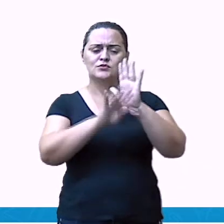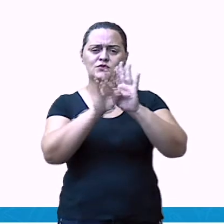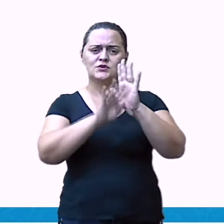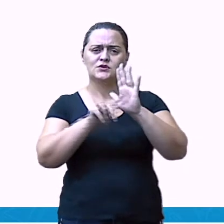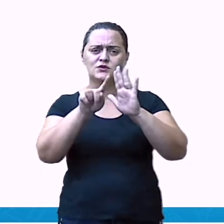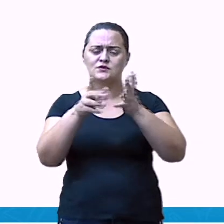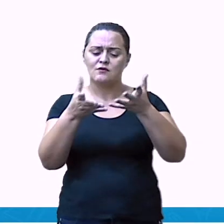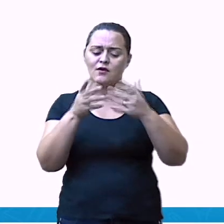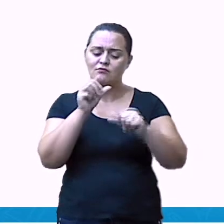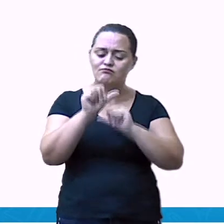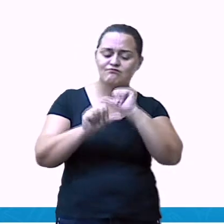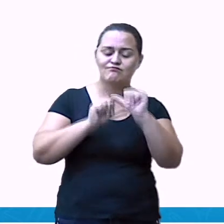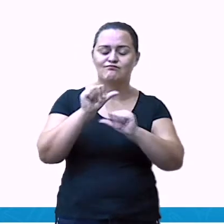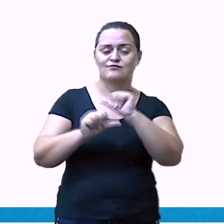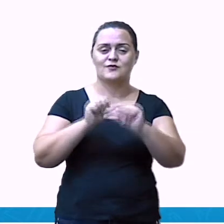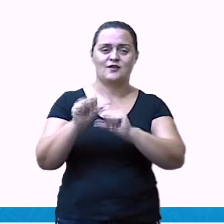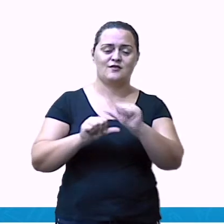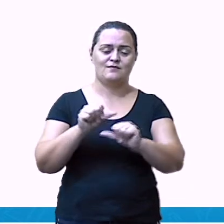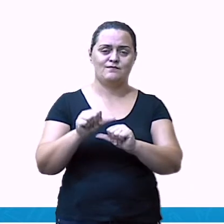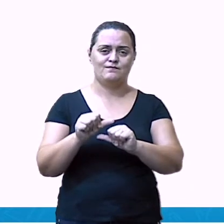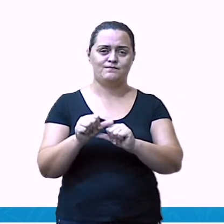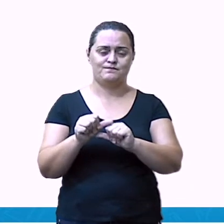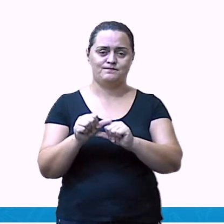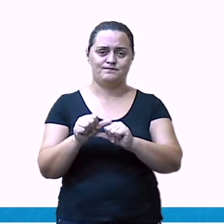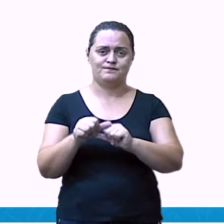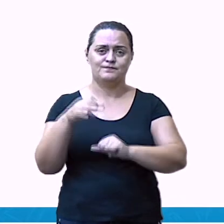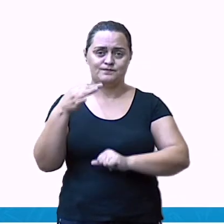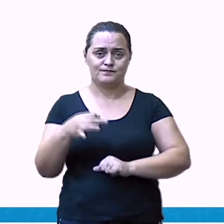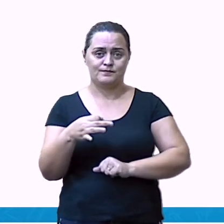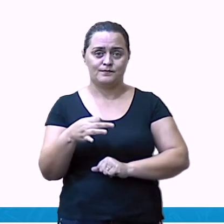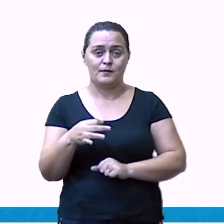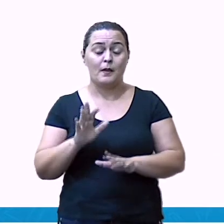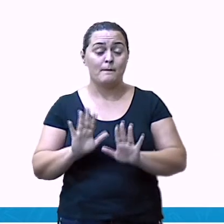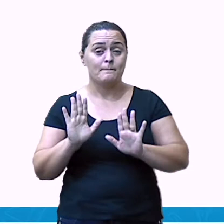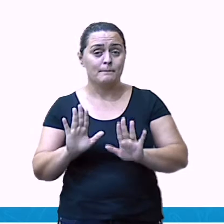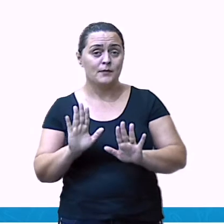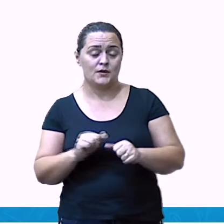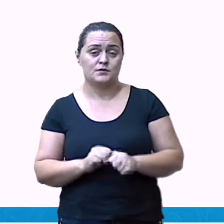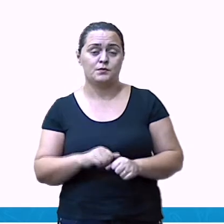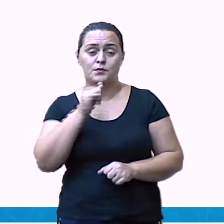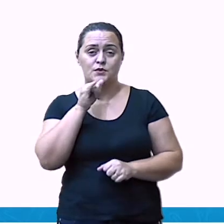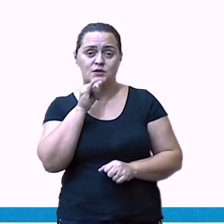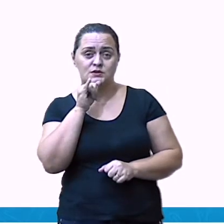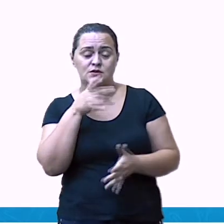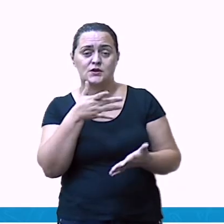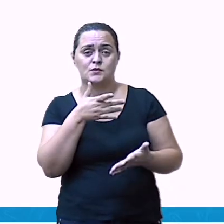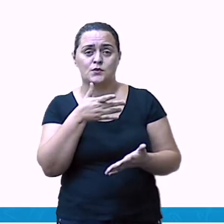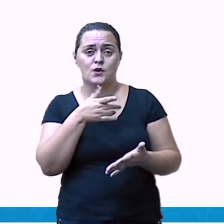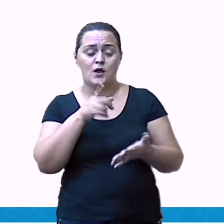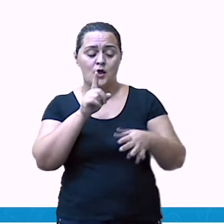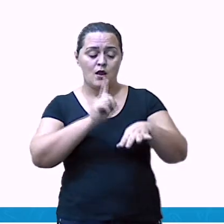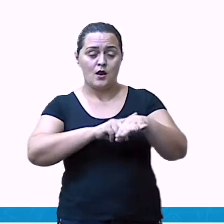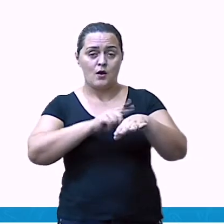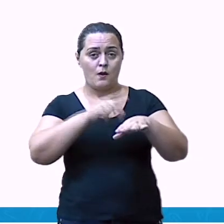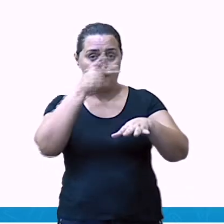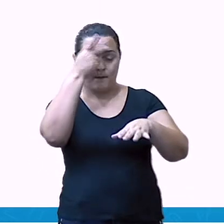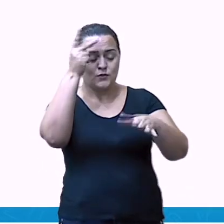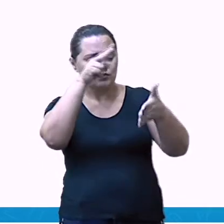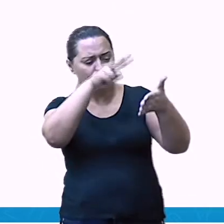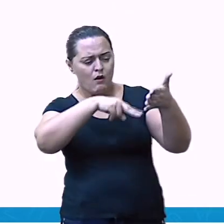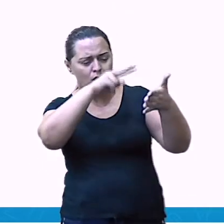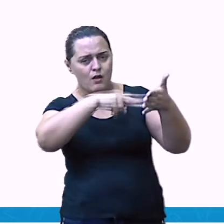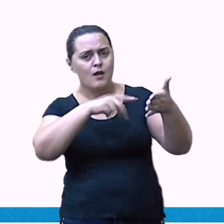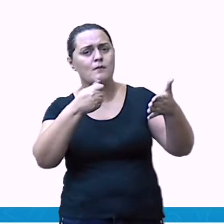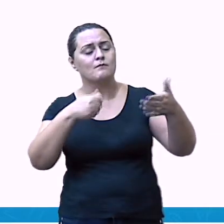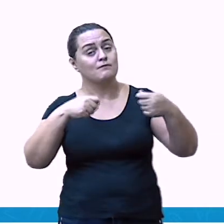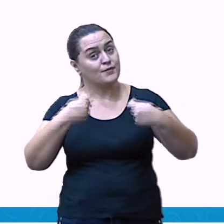que o leitor identifique de qual história trata o reconto. Você não vai de tudo modificar.